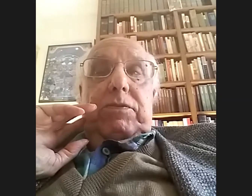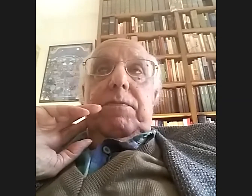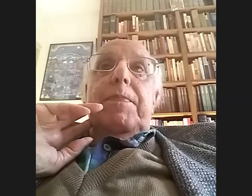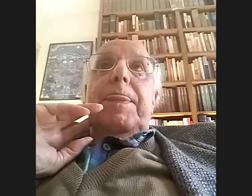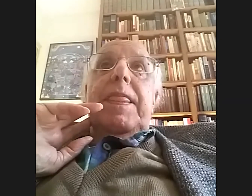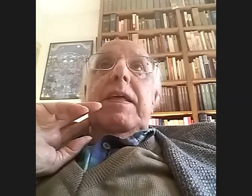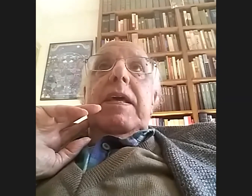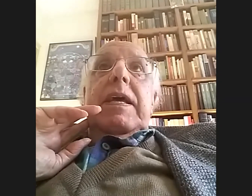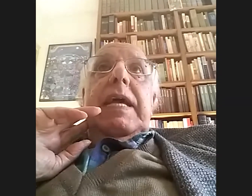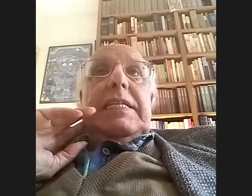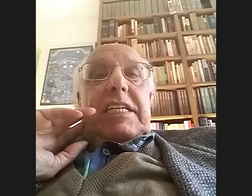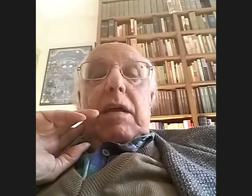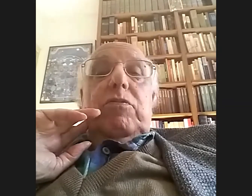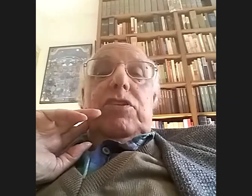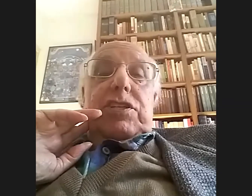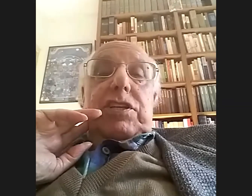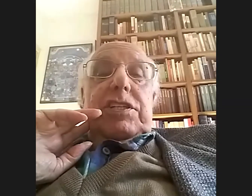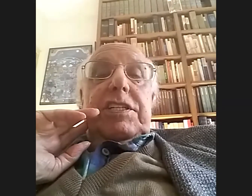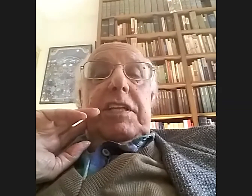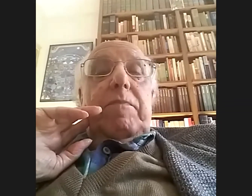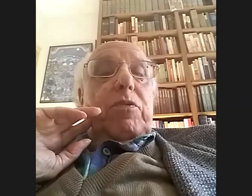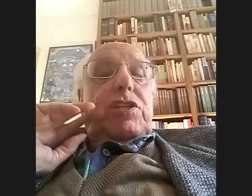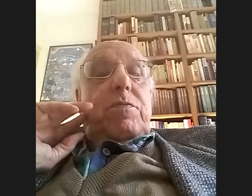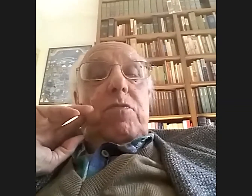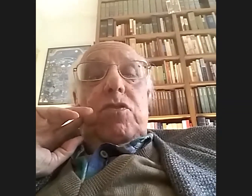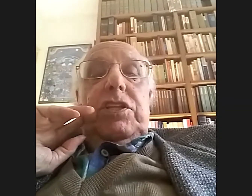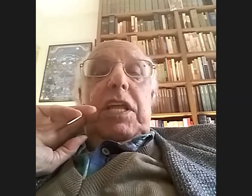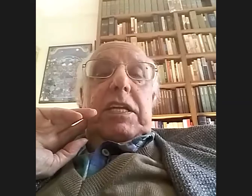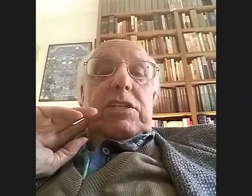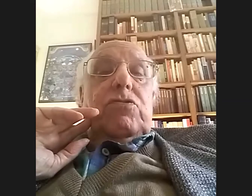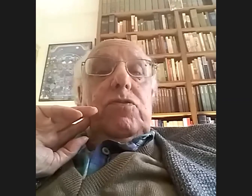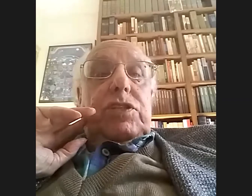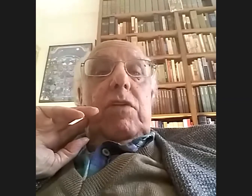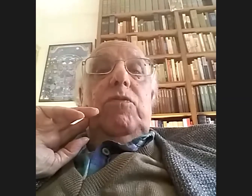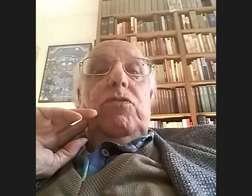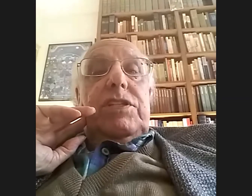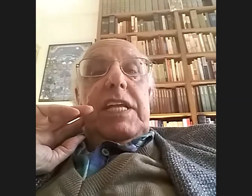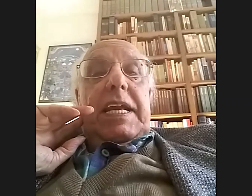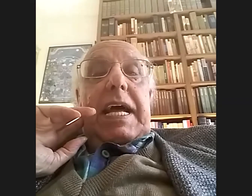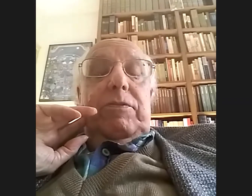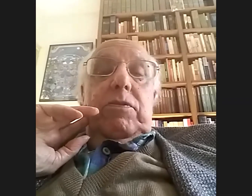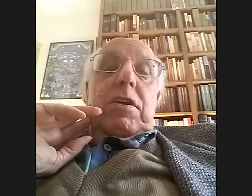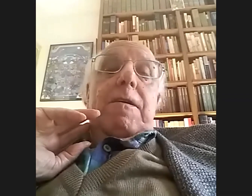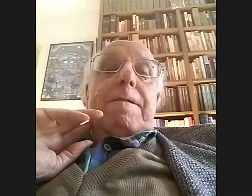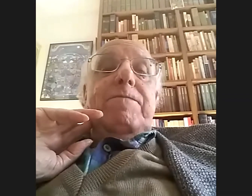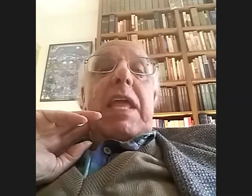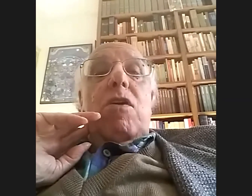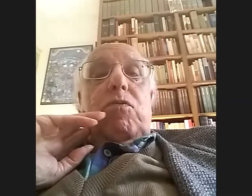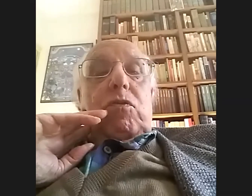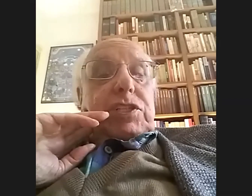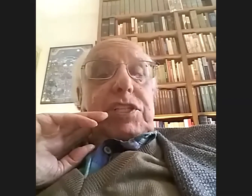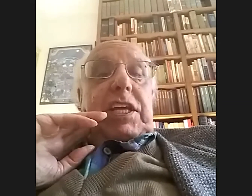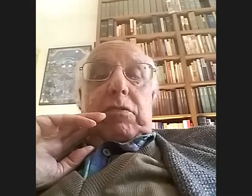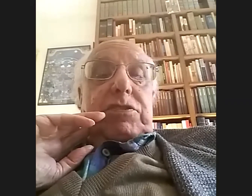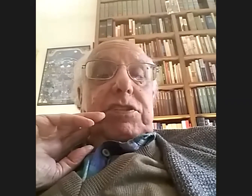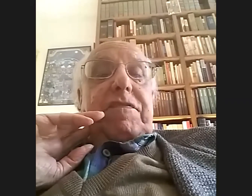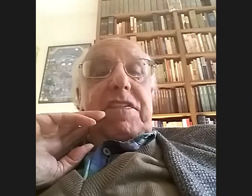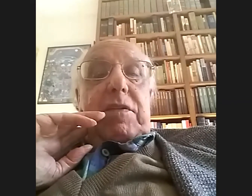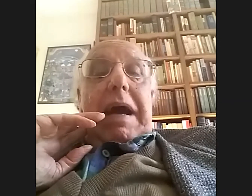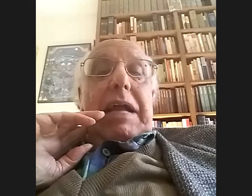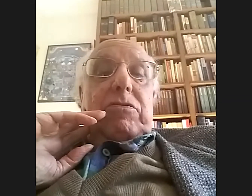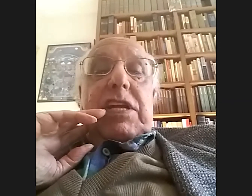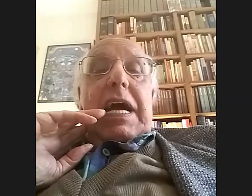aprovado. Esses jabutis, depois de muita discussão no Senado, não conseguiram